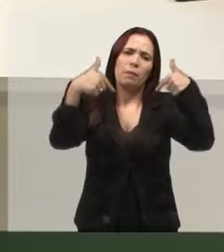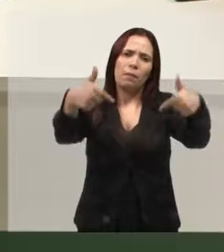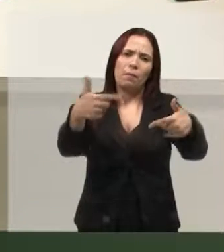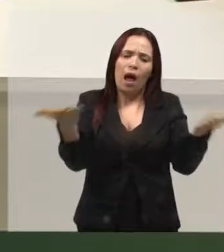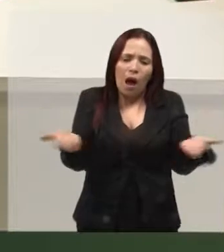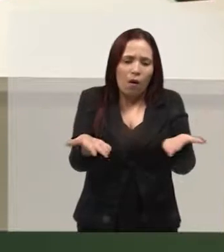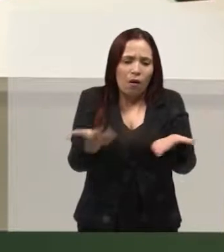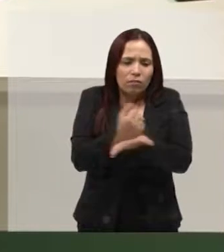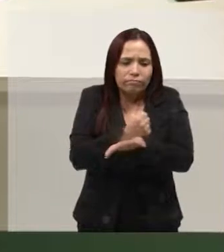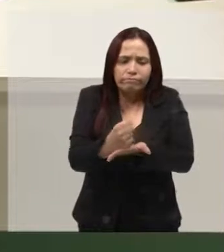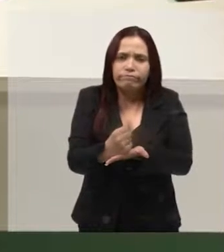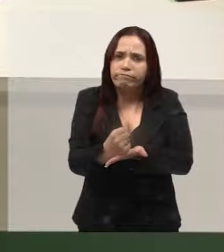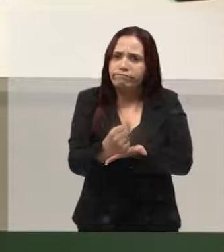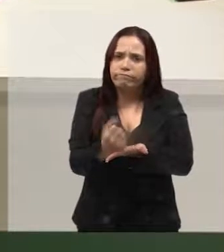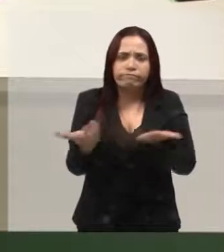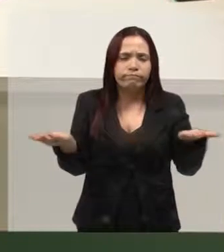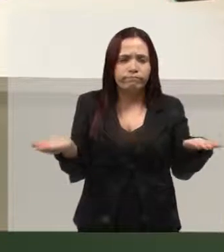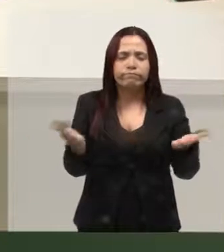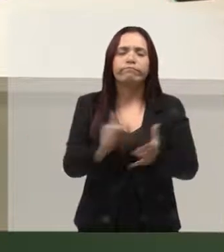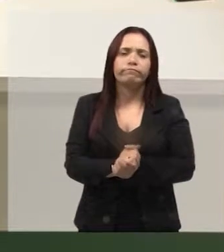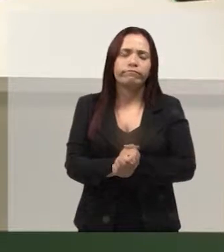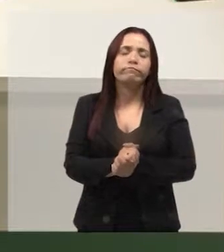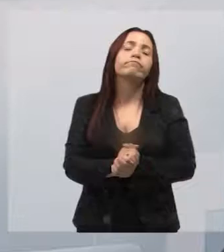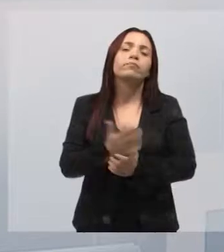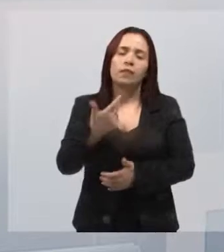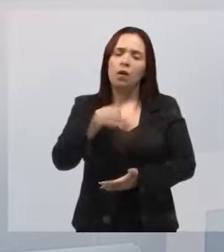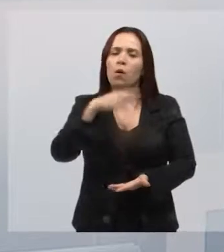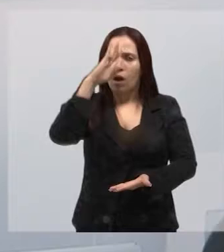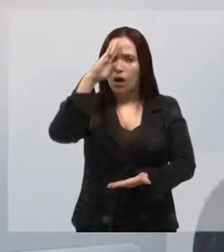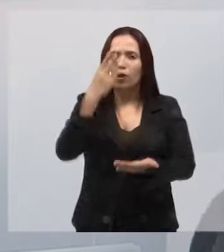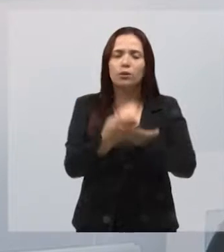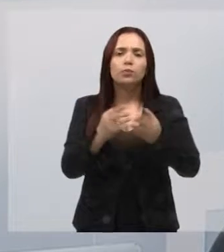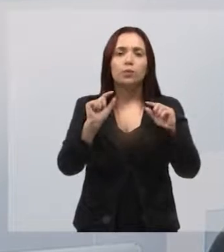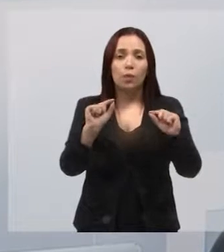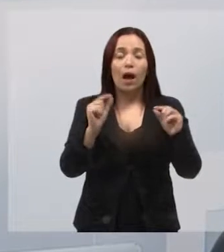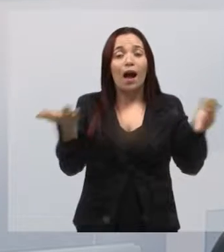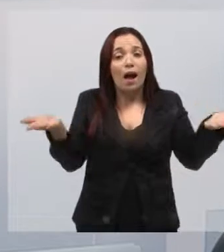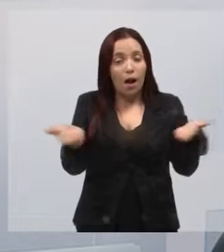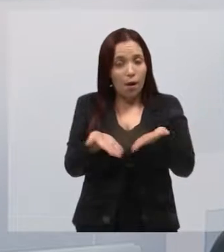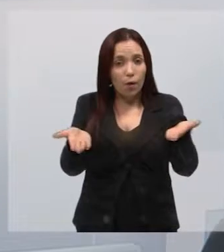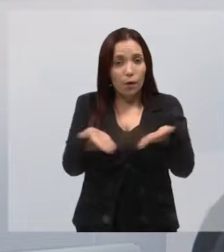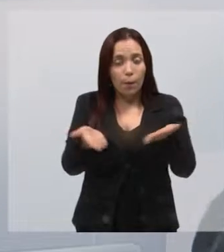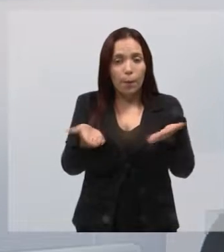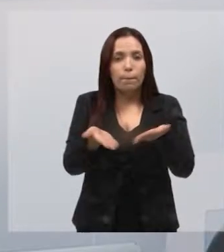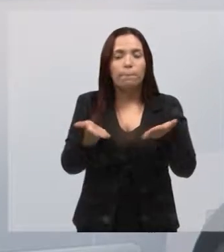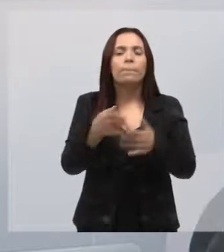crítica é procedente. Entendeu? Então, eu acredito o seguinte, que agora